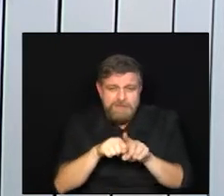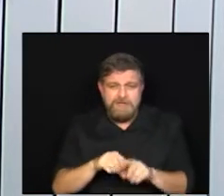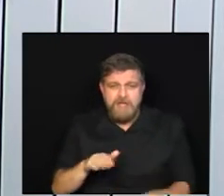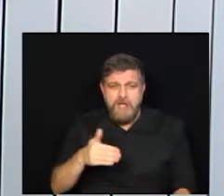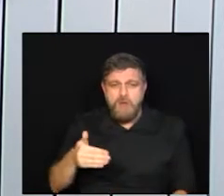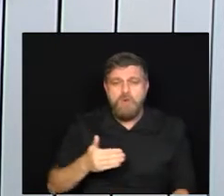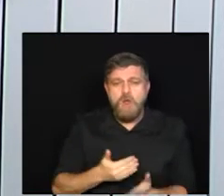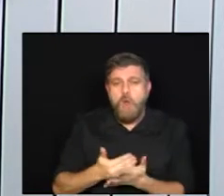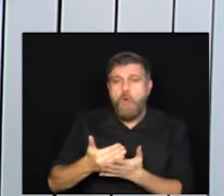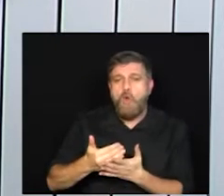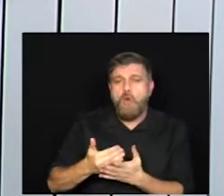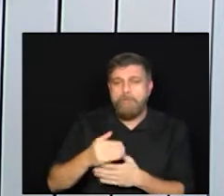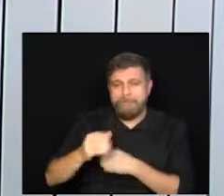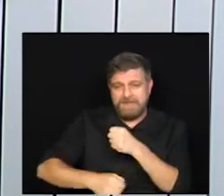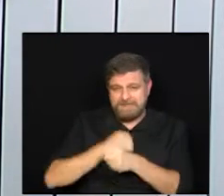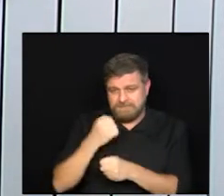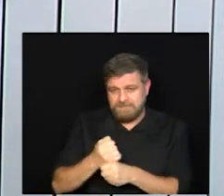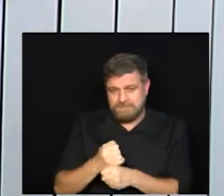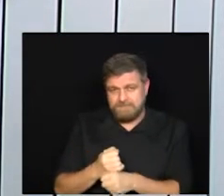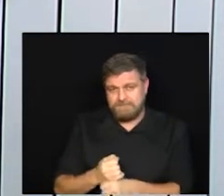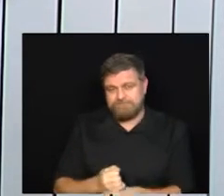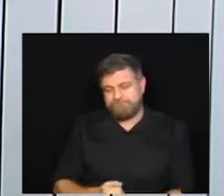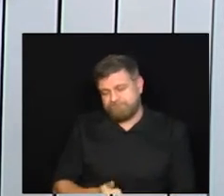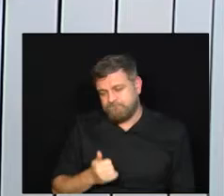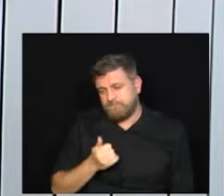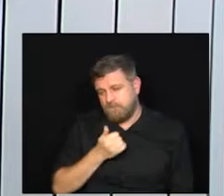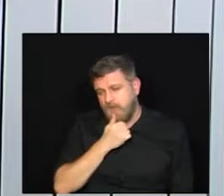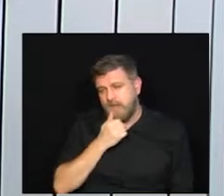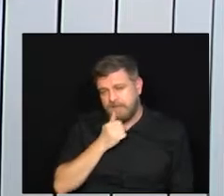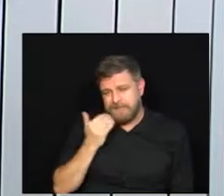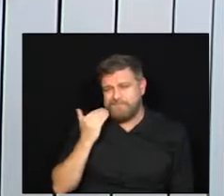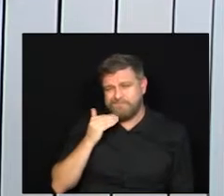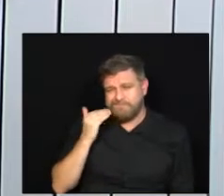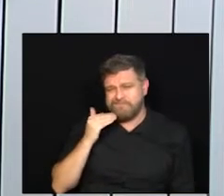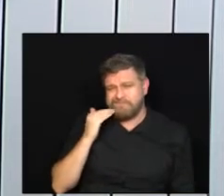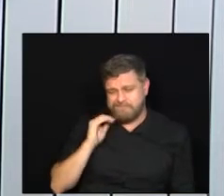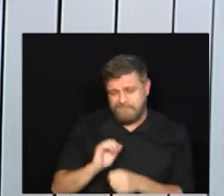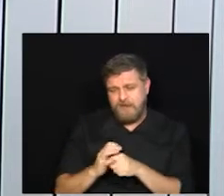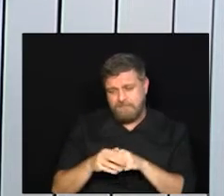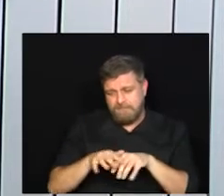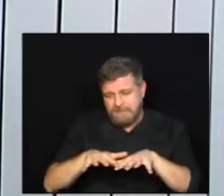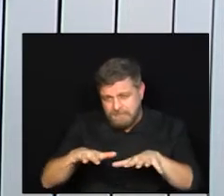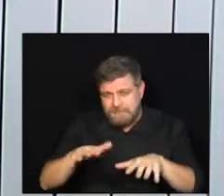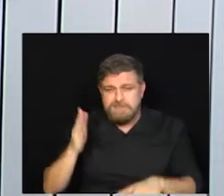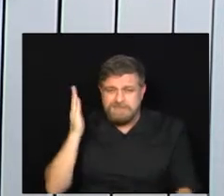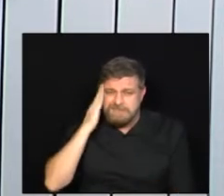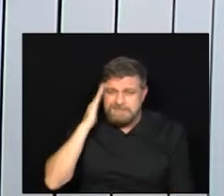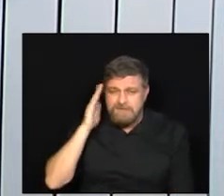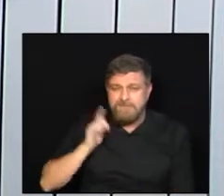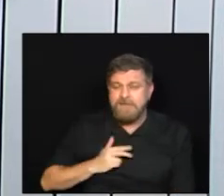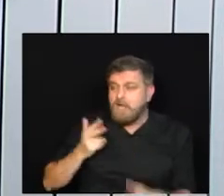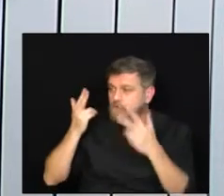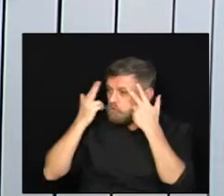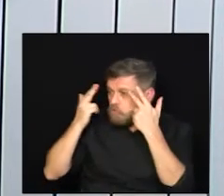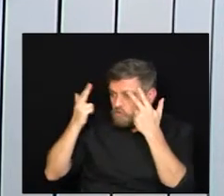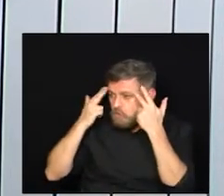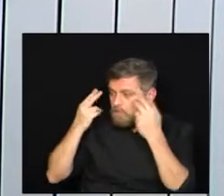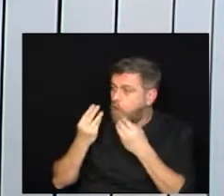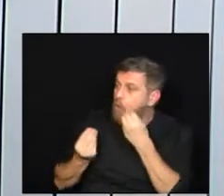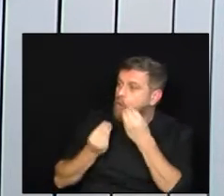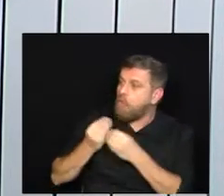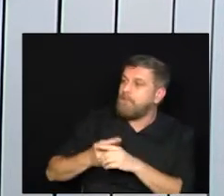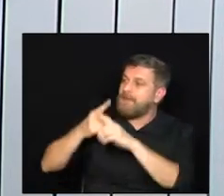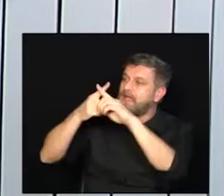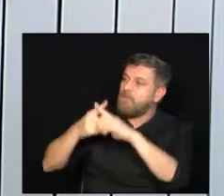início de ano. Eu acho que ainda um pouco prejudicado por conta da pandemia, mas em condições normais.